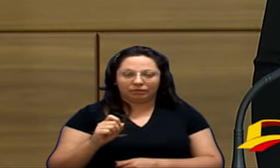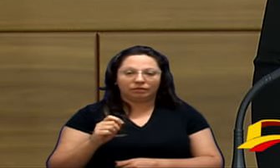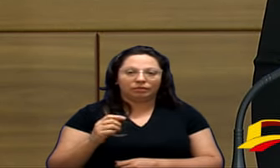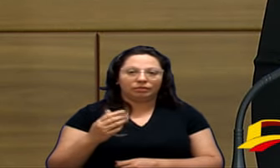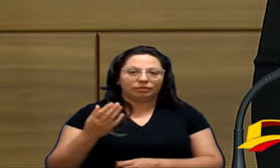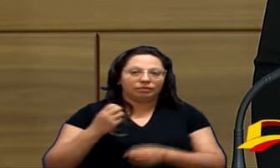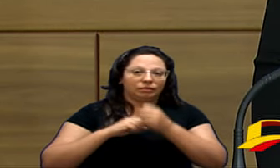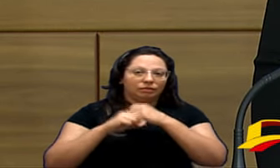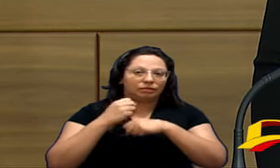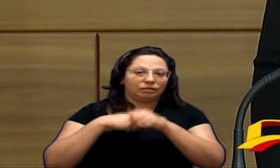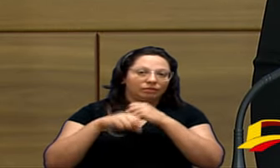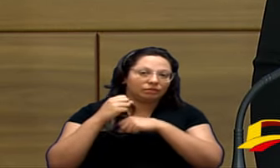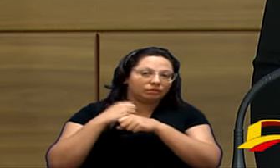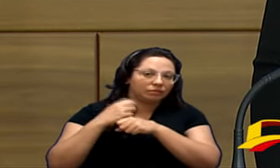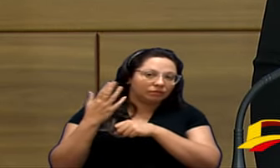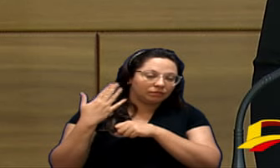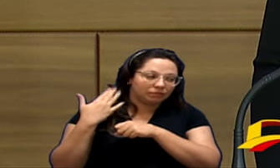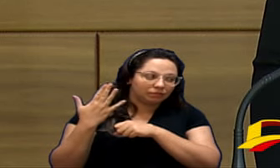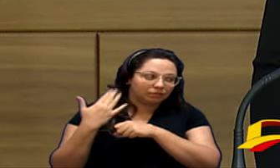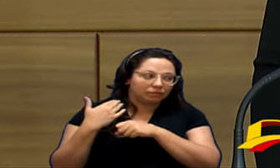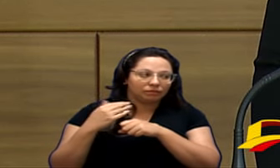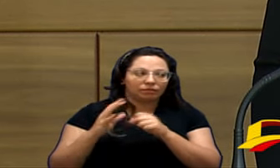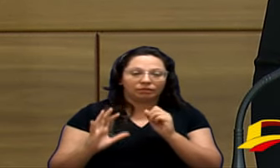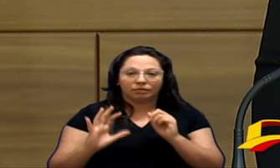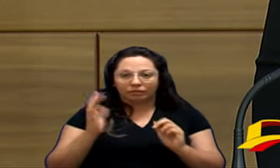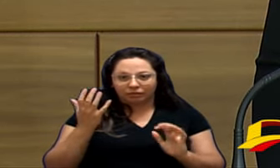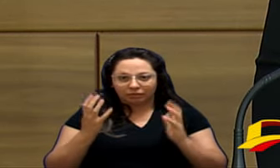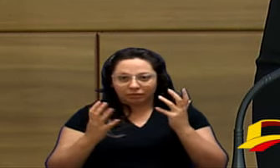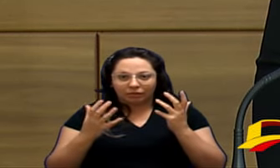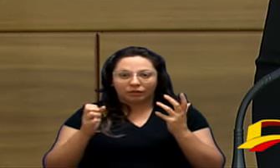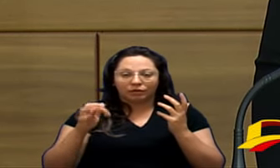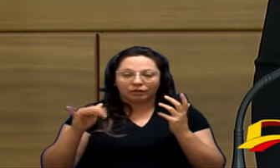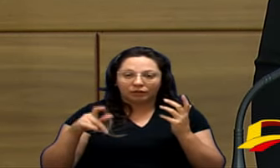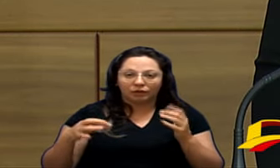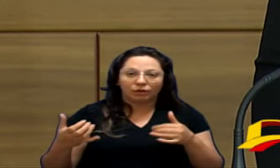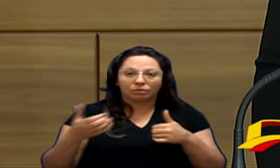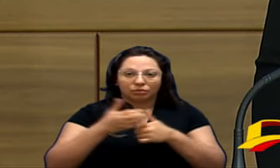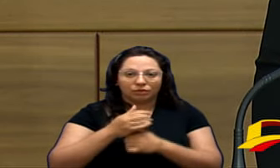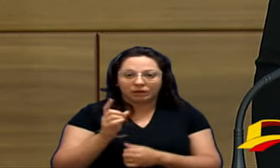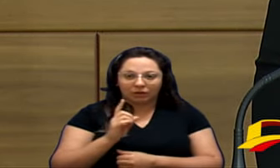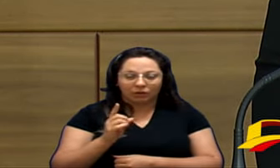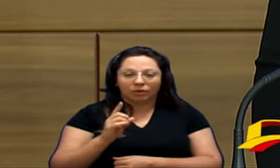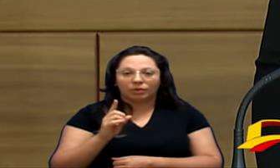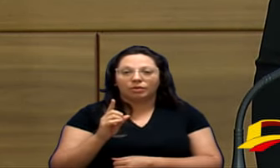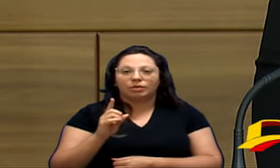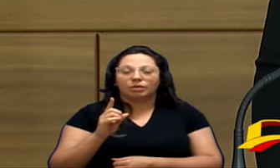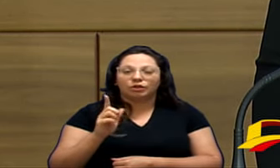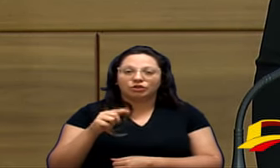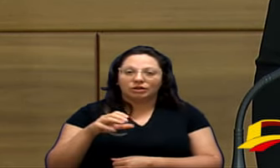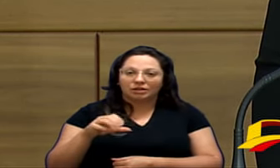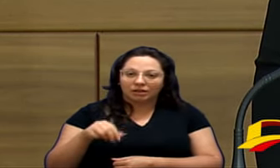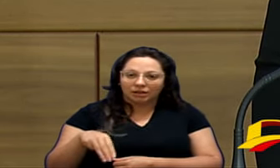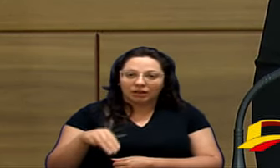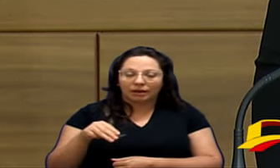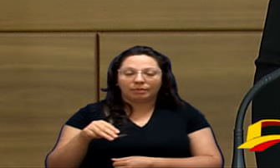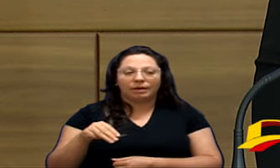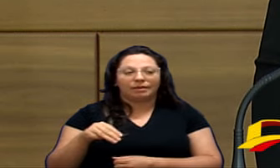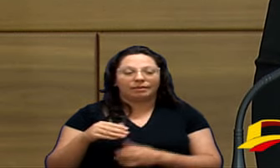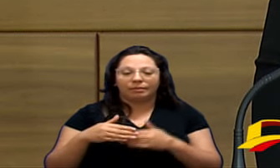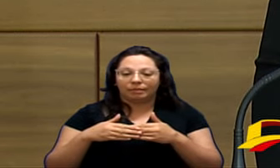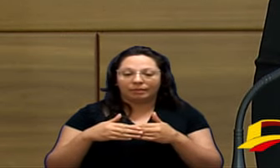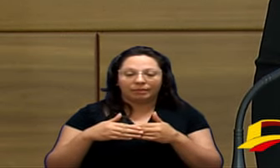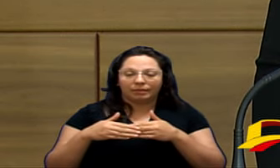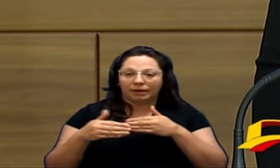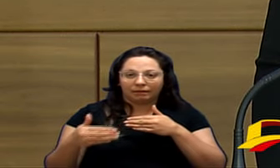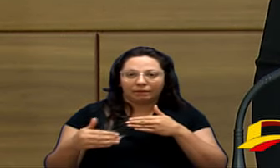passados em anos passados aí o efetivo ele não foi reposto e a guarda civil ela tá se tornando uma uma corporação